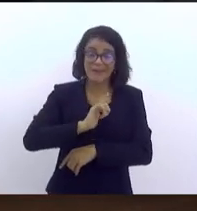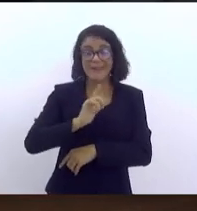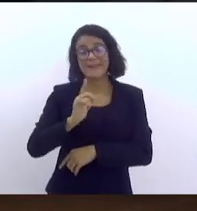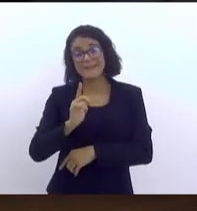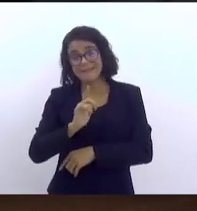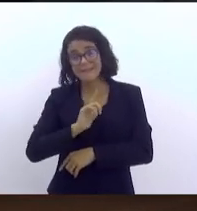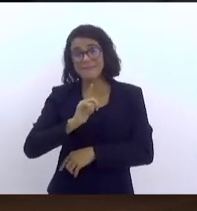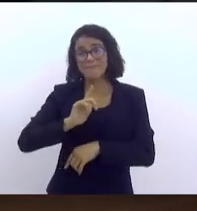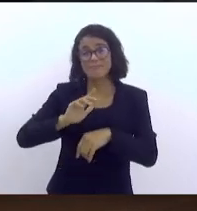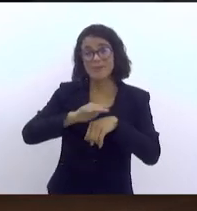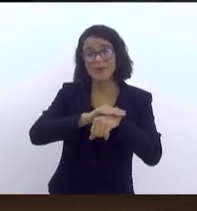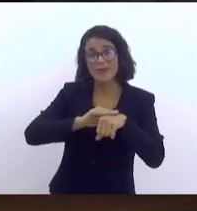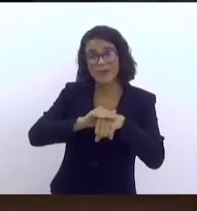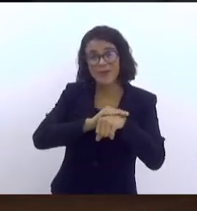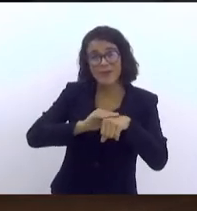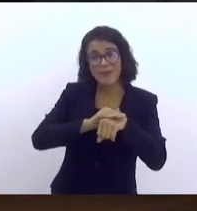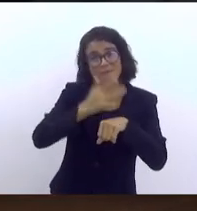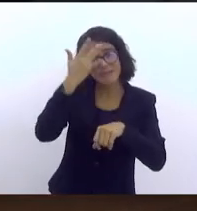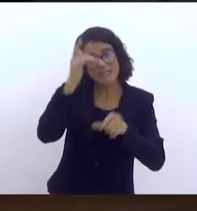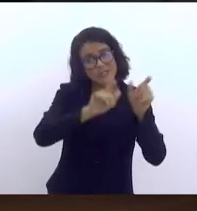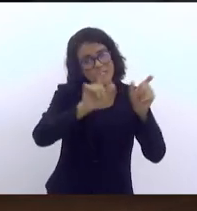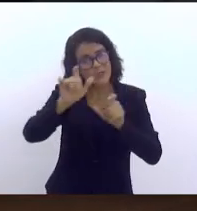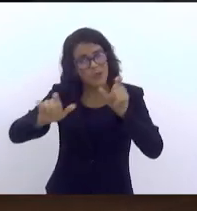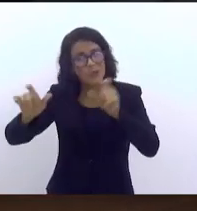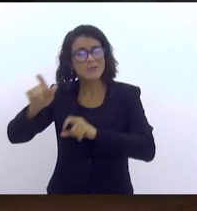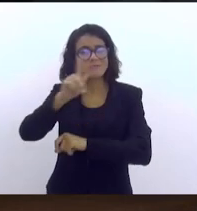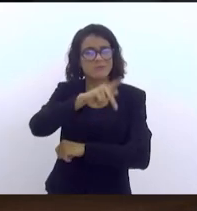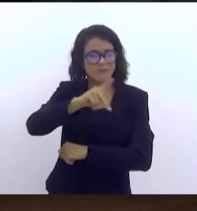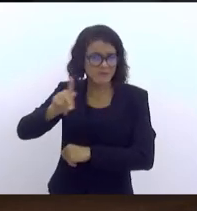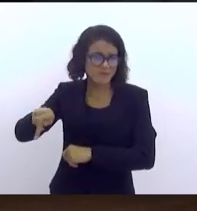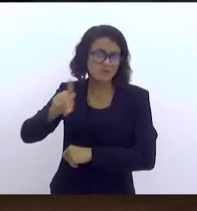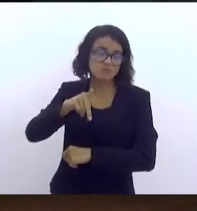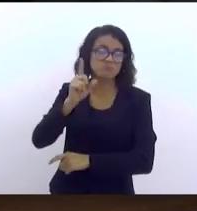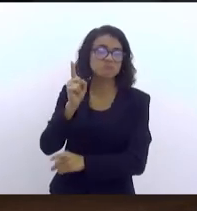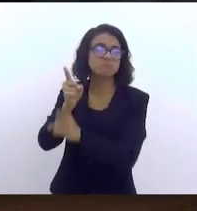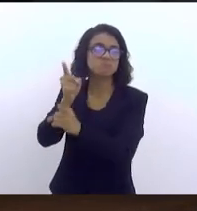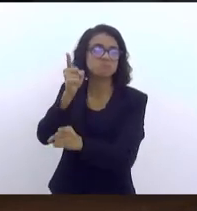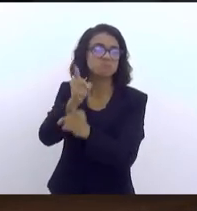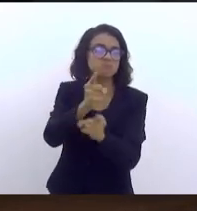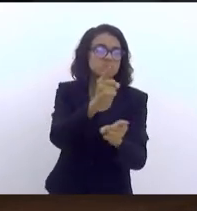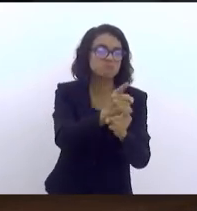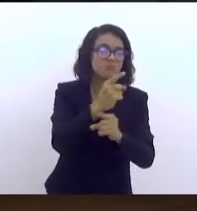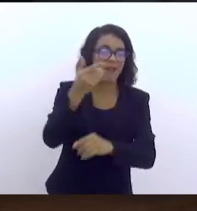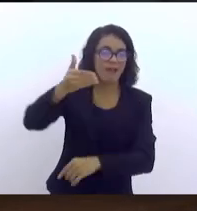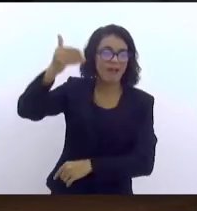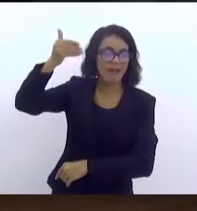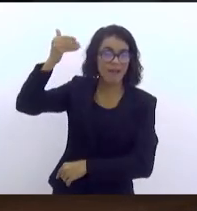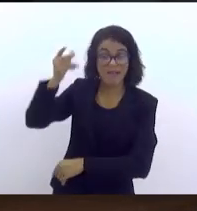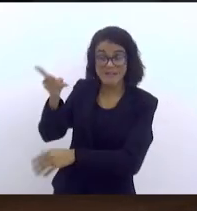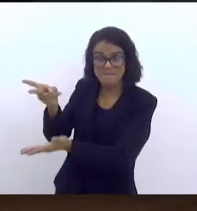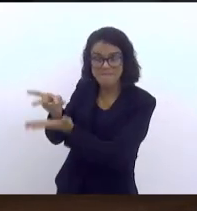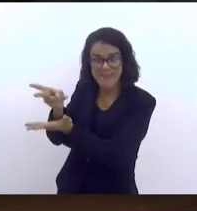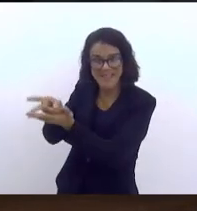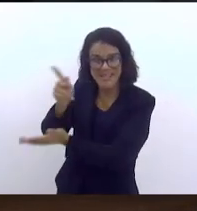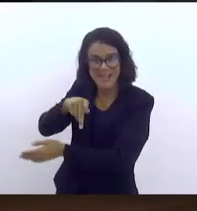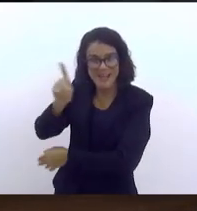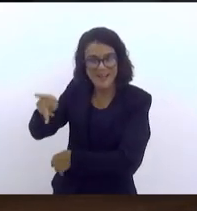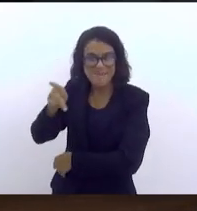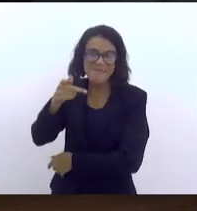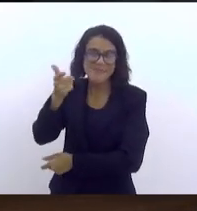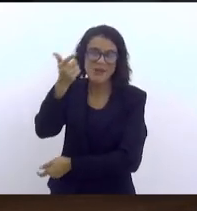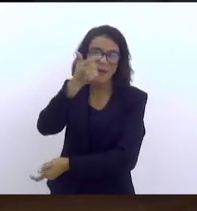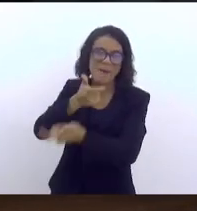conversando com pessoas professores descobriu que há um tempo atrás essa mesma professora que tem